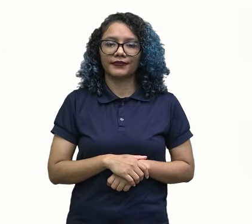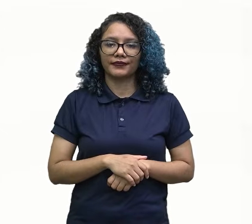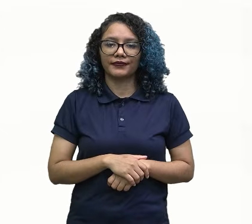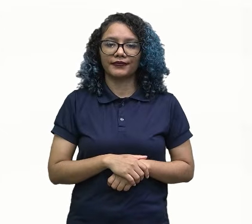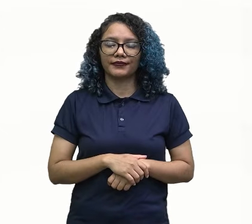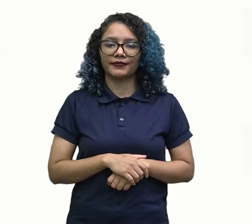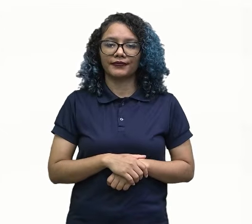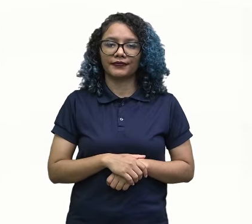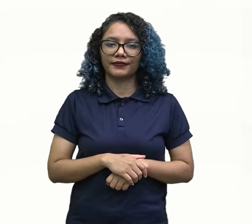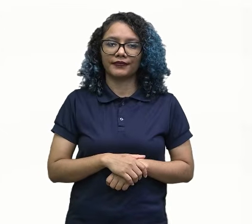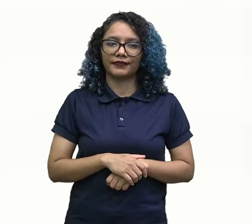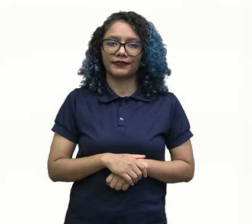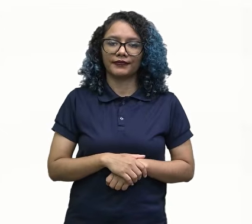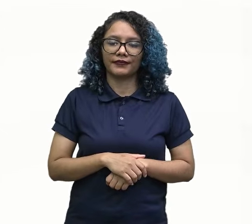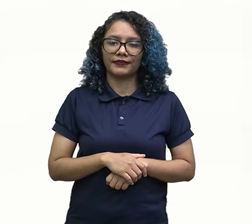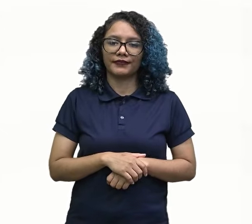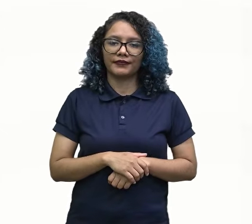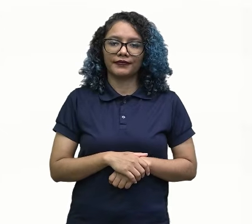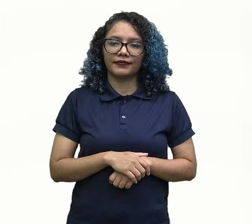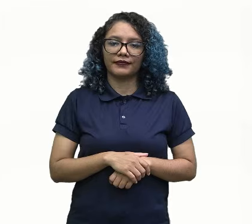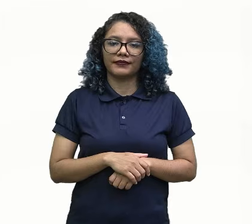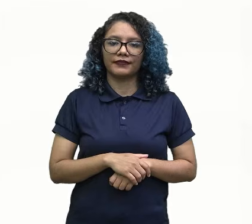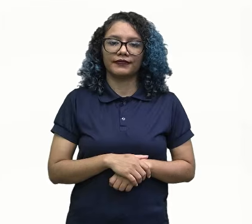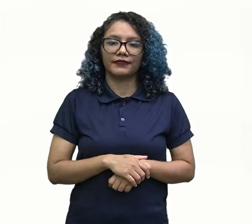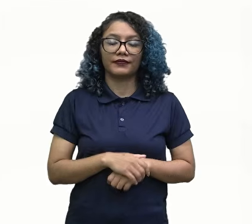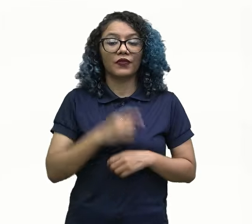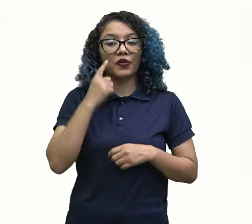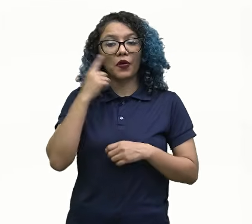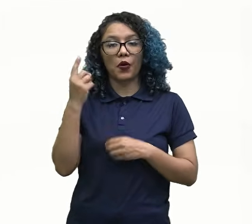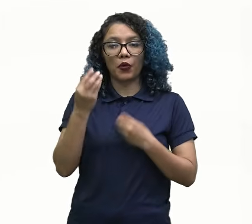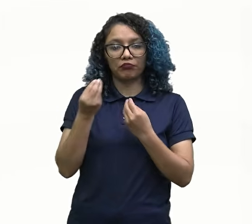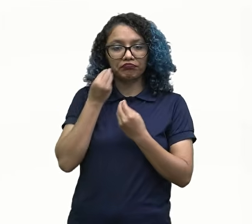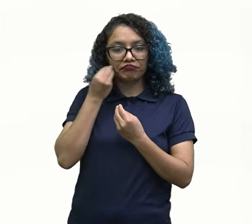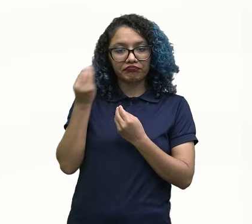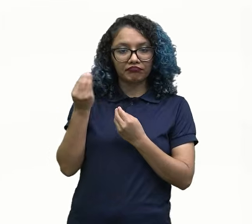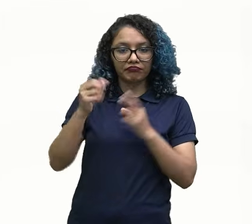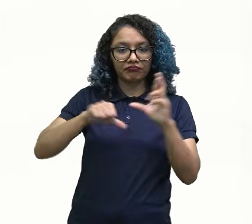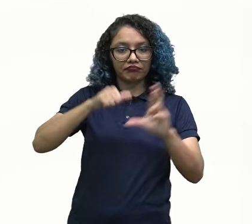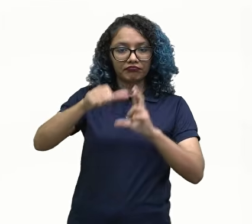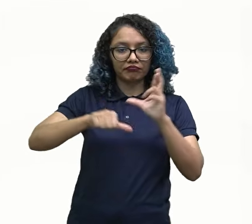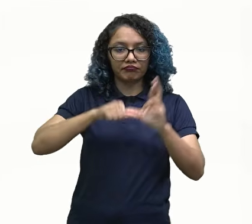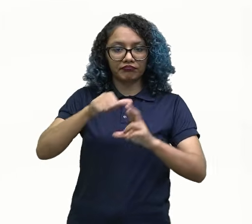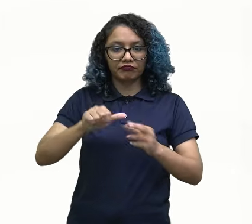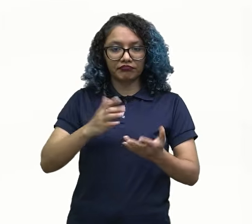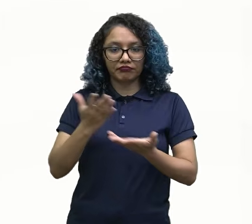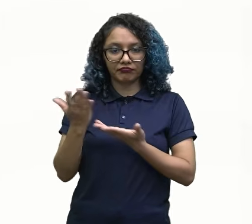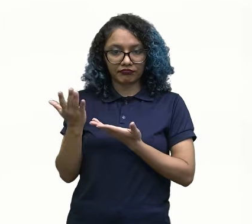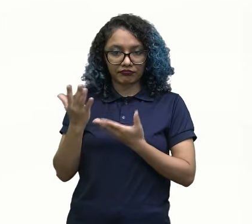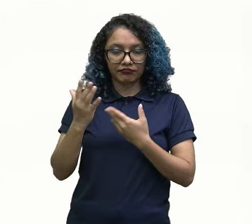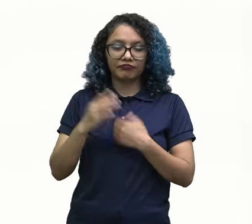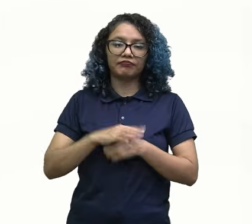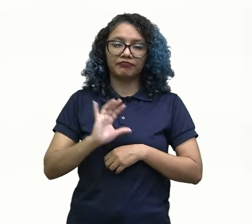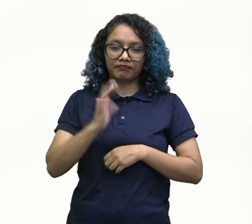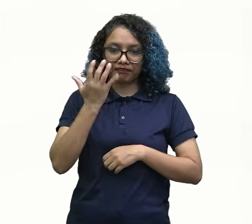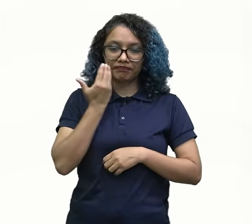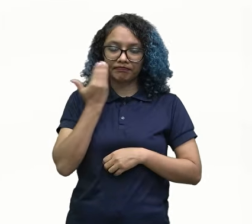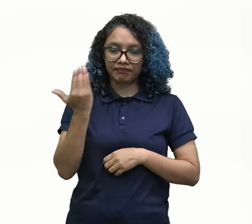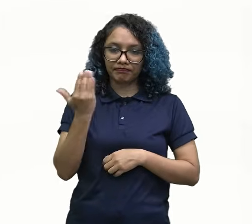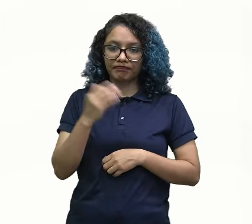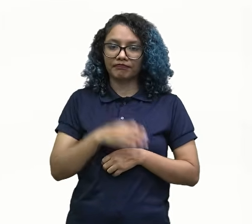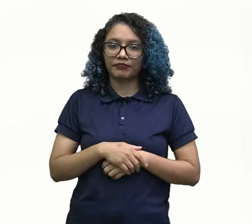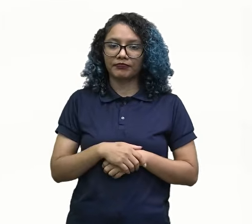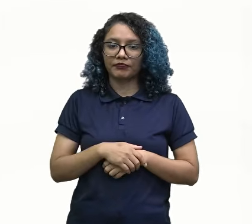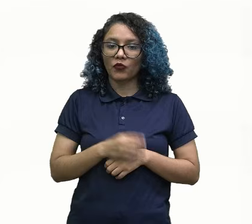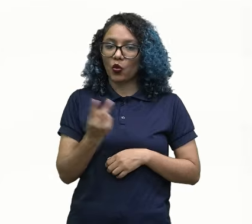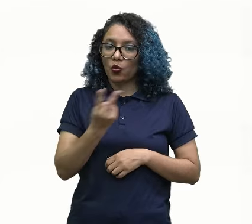E aí a gente está vendo aqui, né, os processos acontecendo, né, do Na+, e do